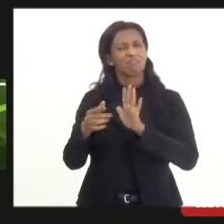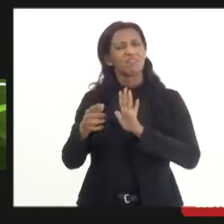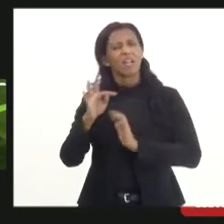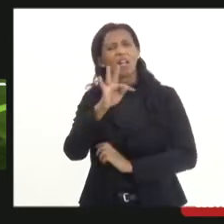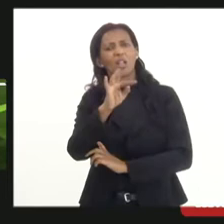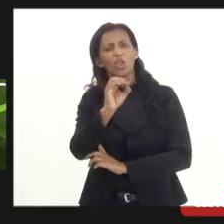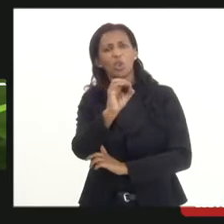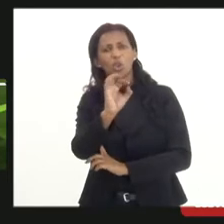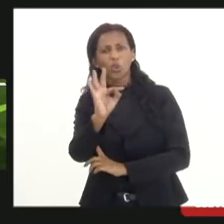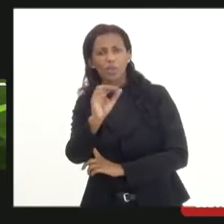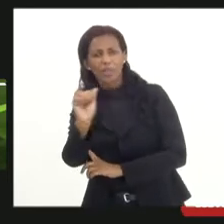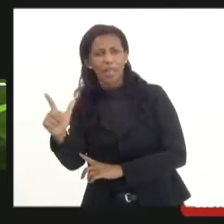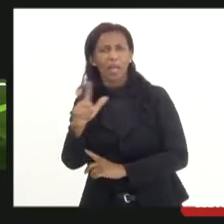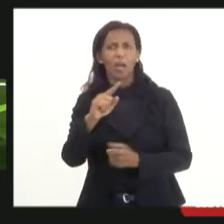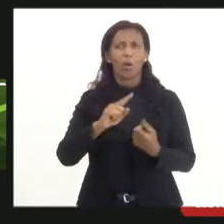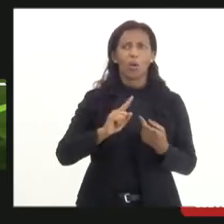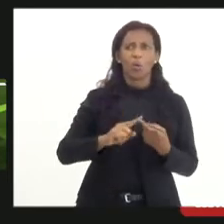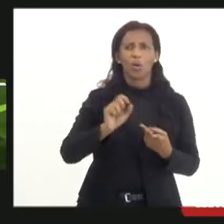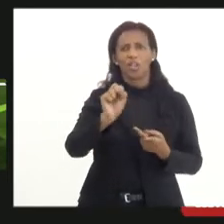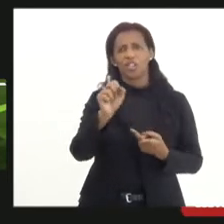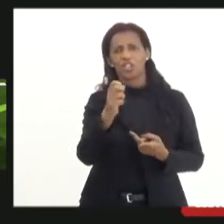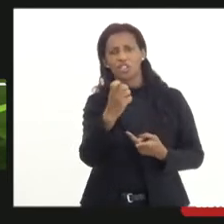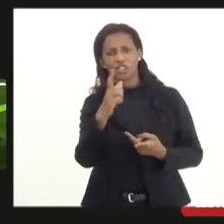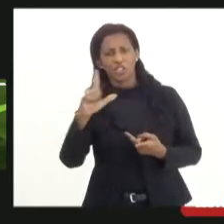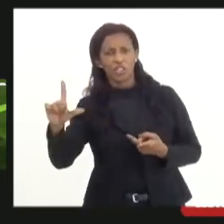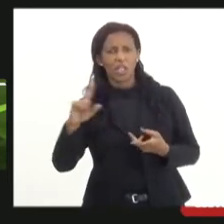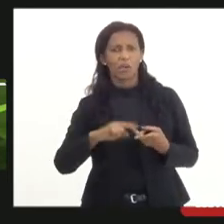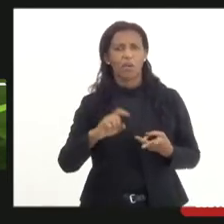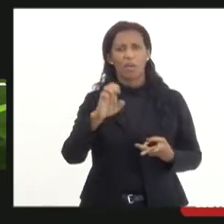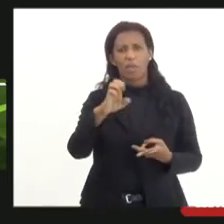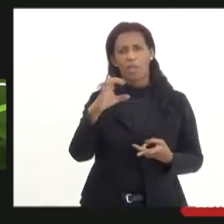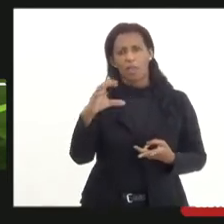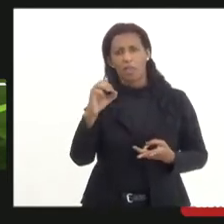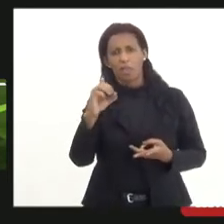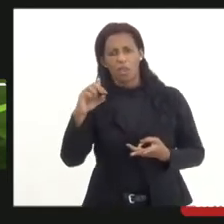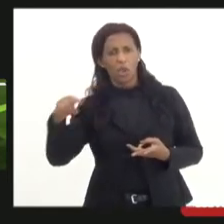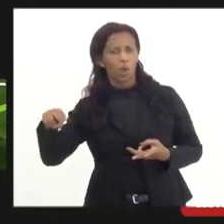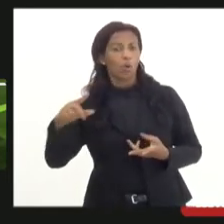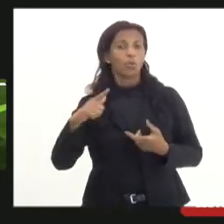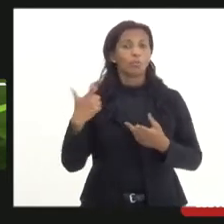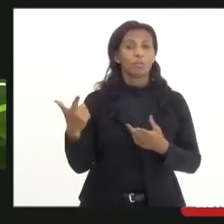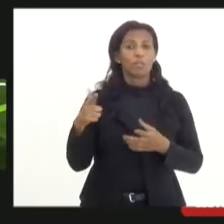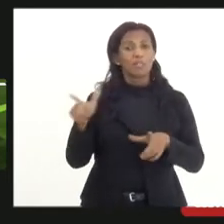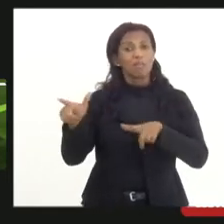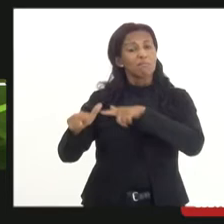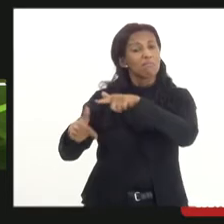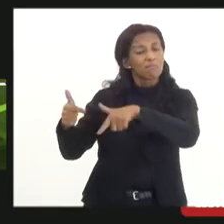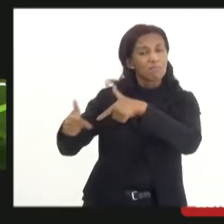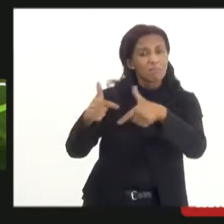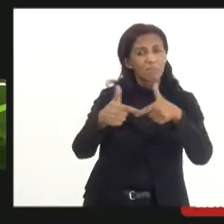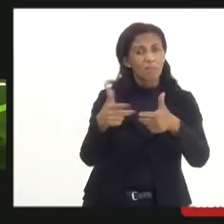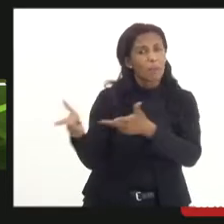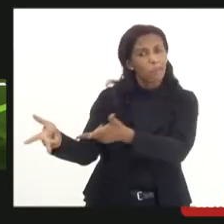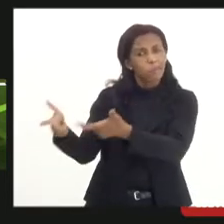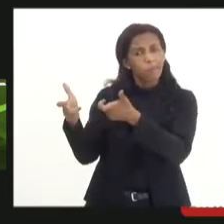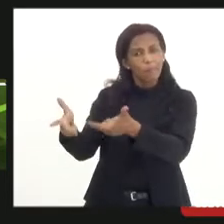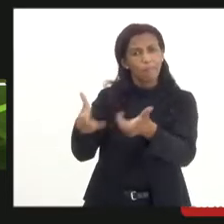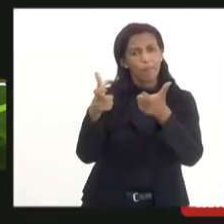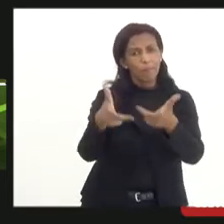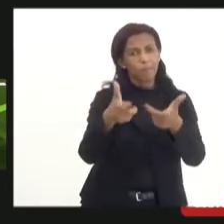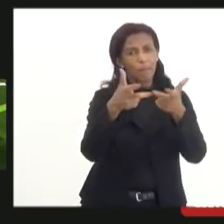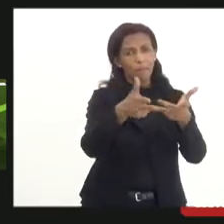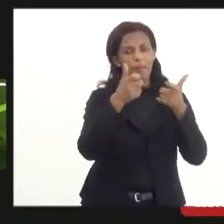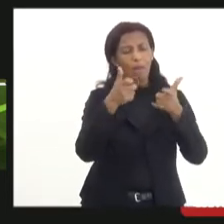representam a Shell, que representam a Equinor, e que são operadores nos campos de exploração e produção